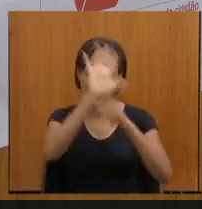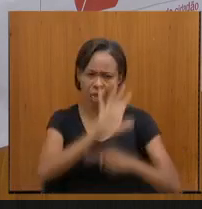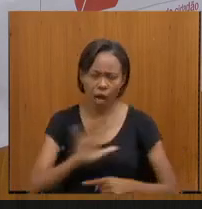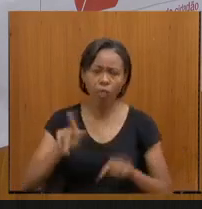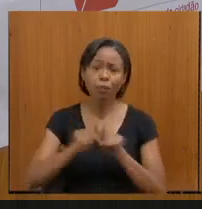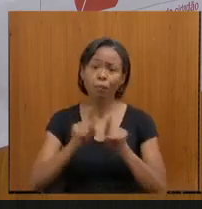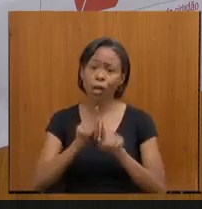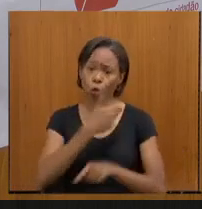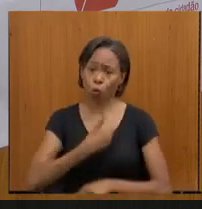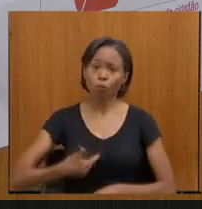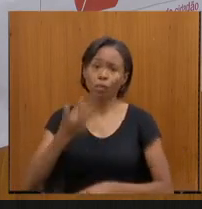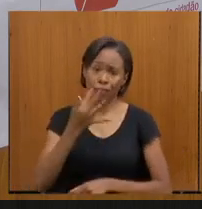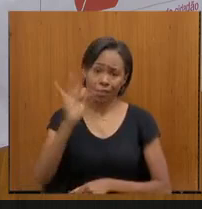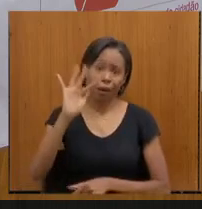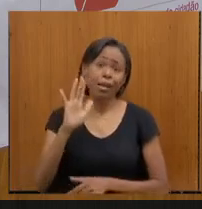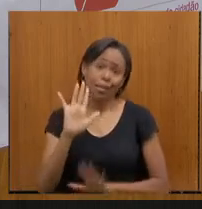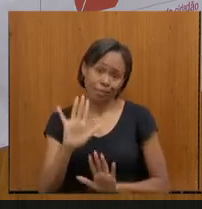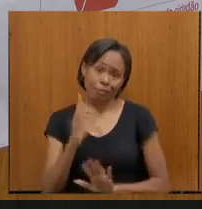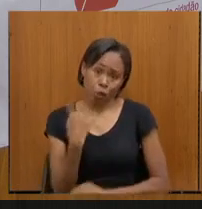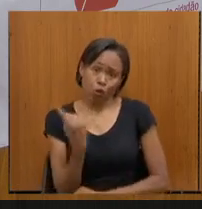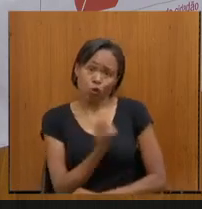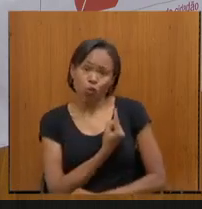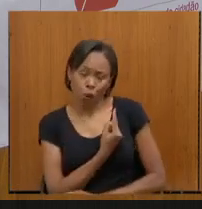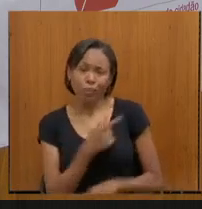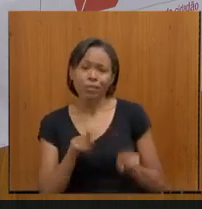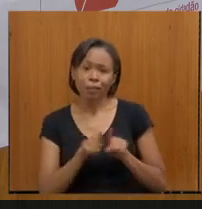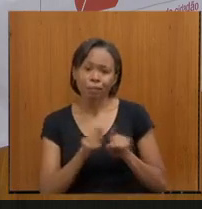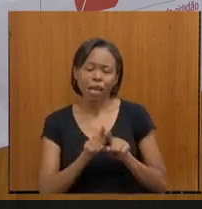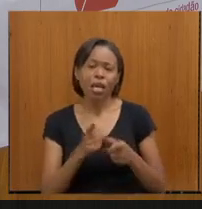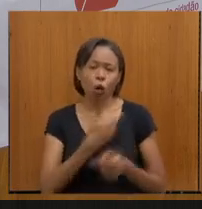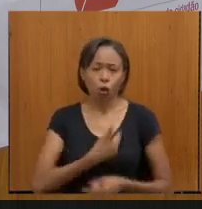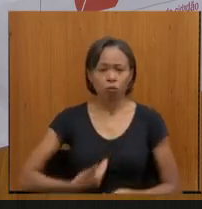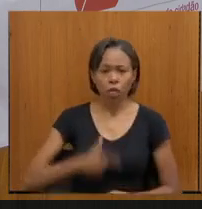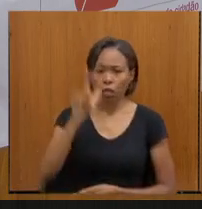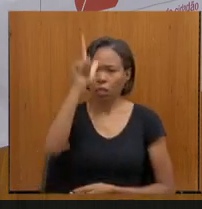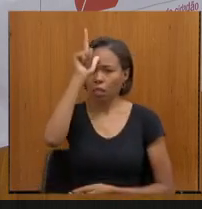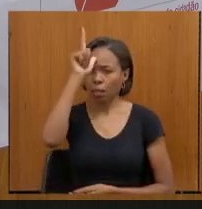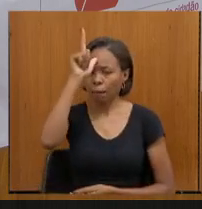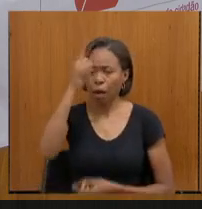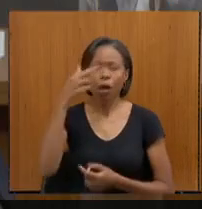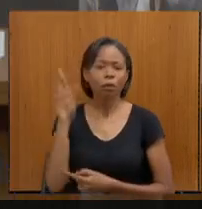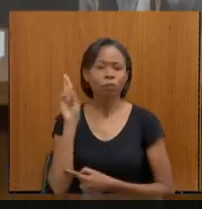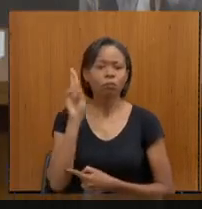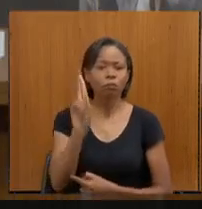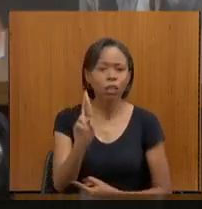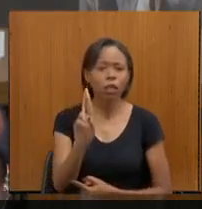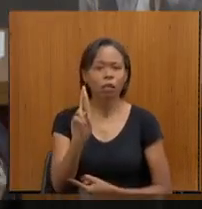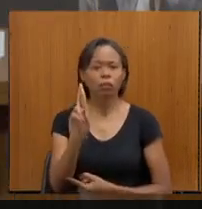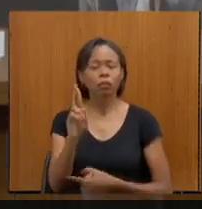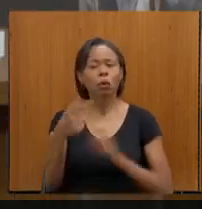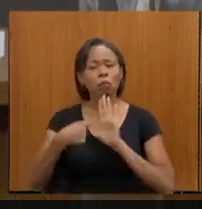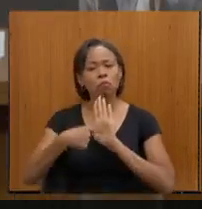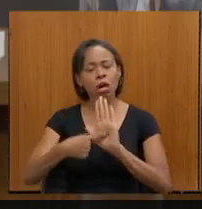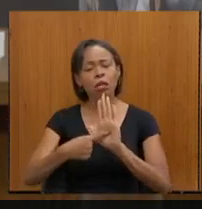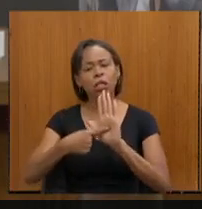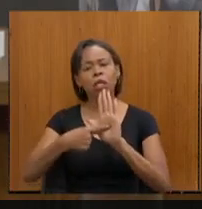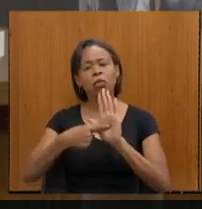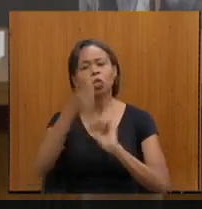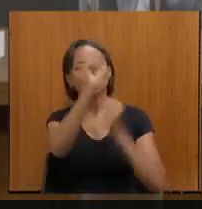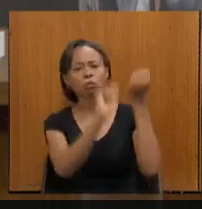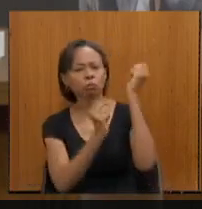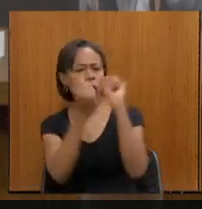que depende de nós de almoço do governo alemão representando atrasando trazendo